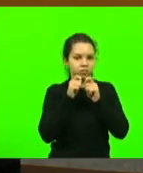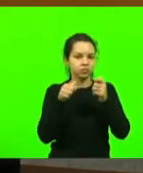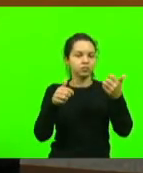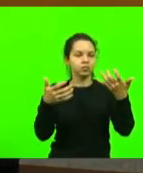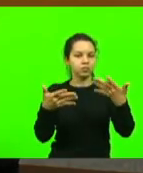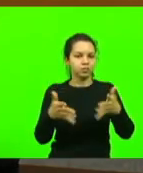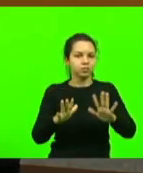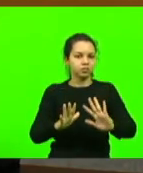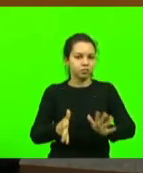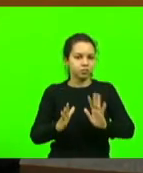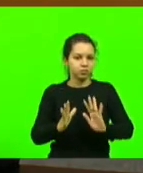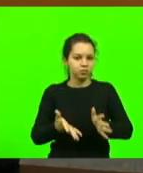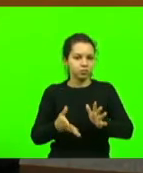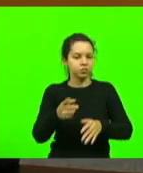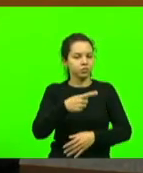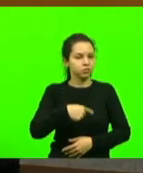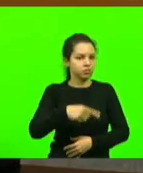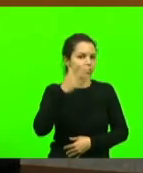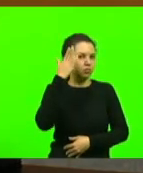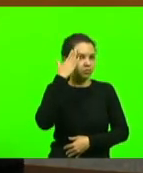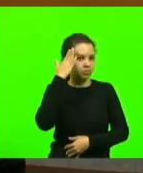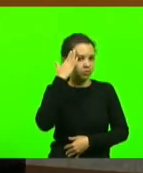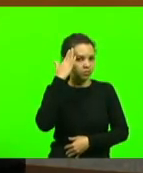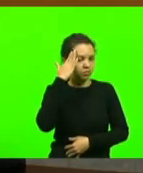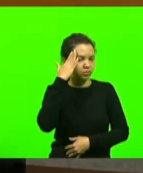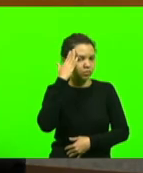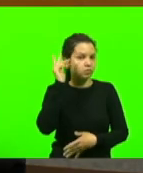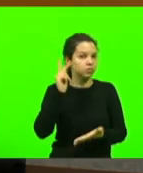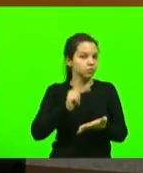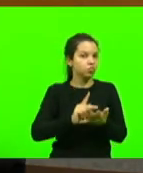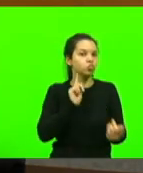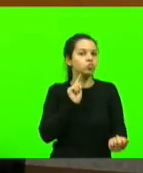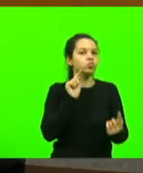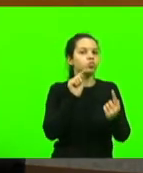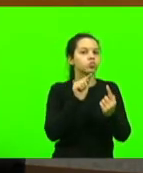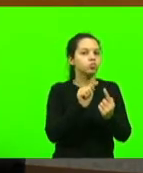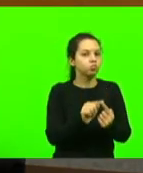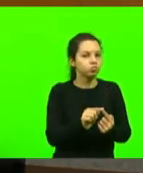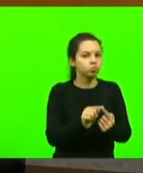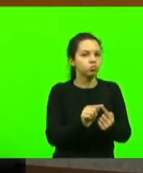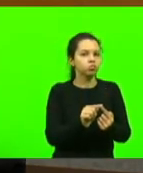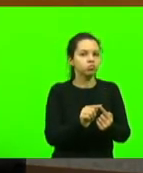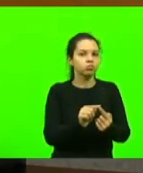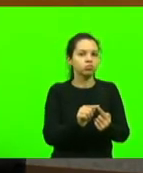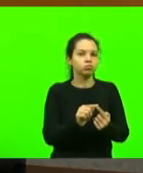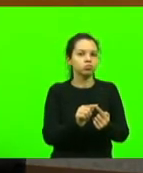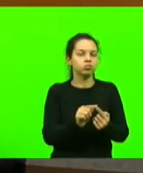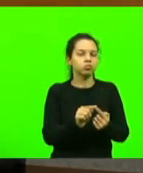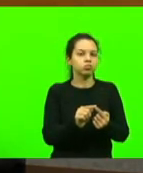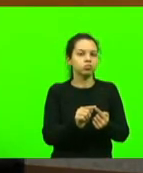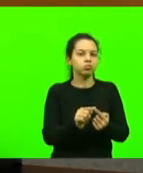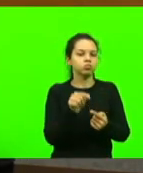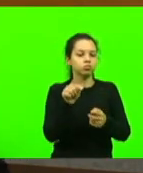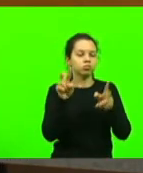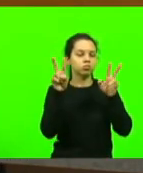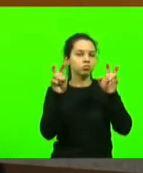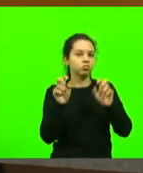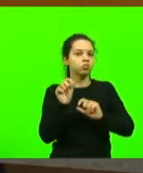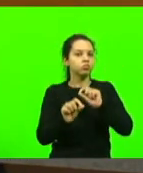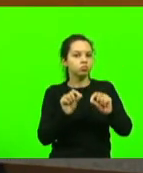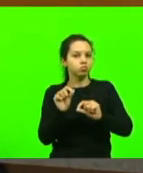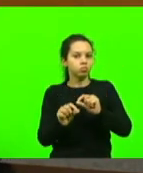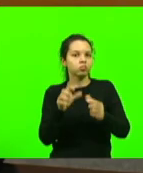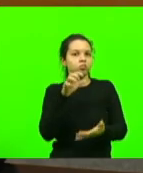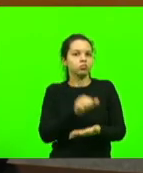falado nós sabemos que o verdadeiro objetivo e dessa questão é